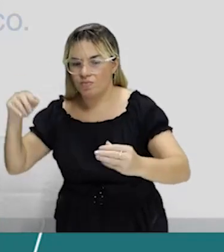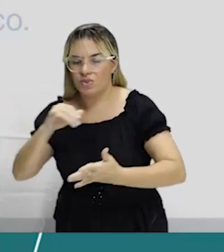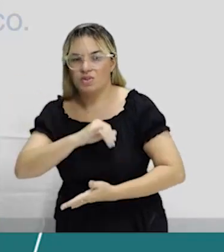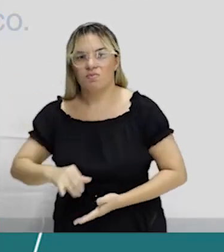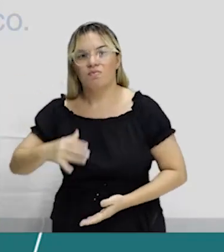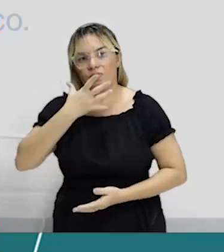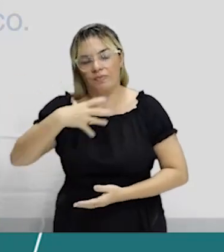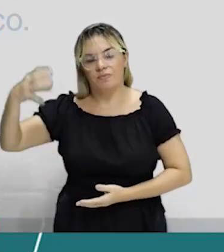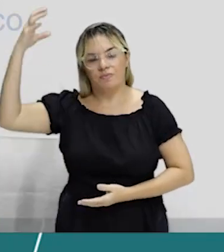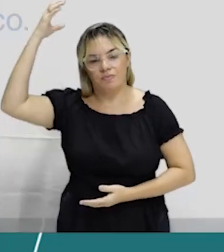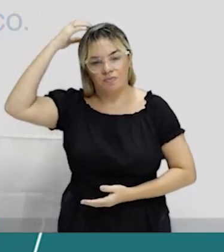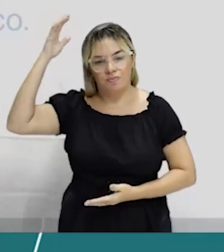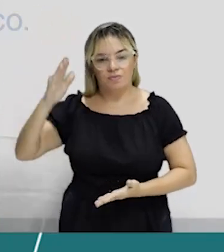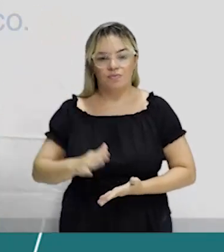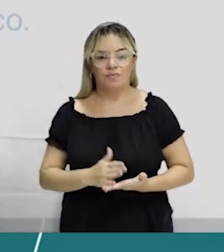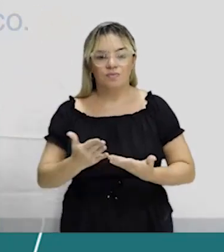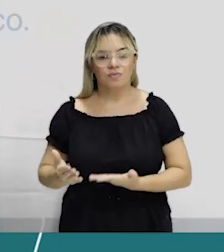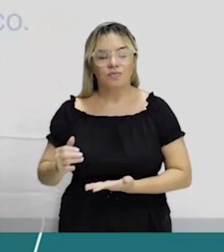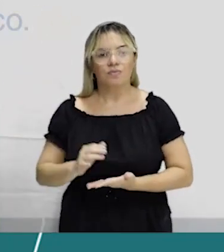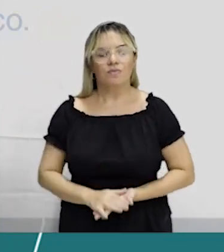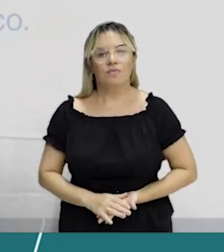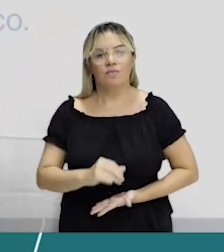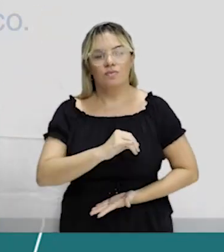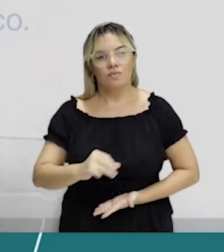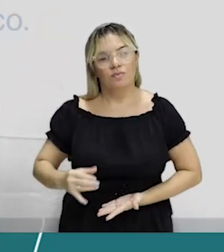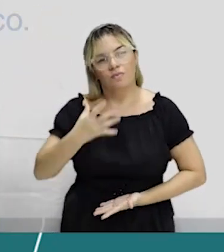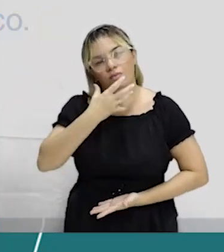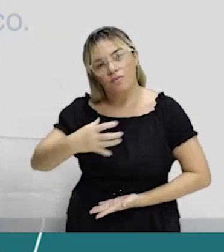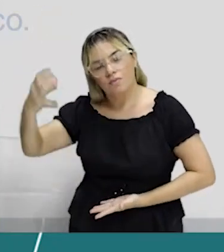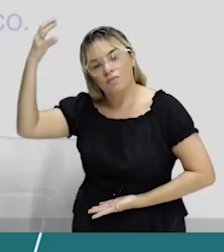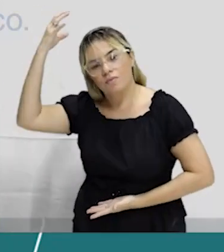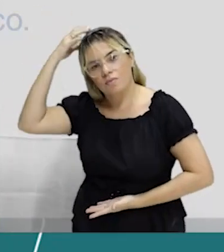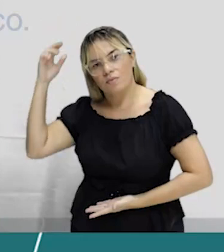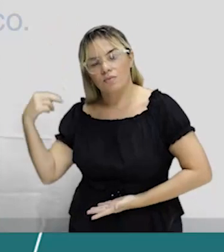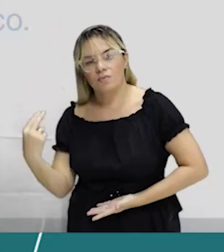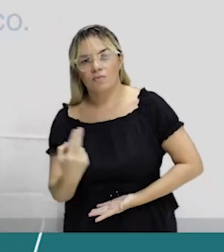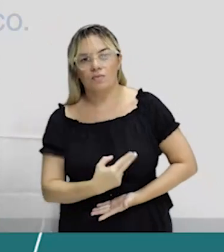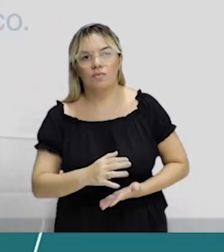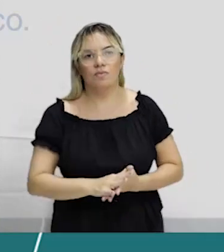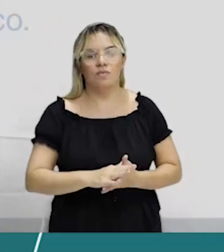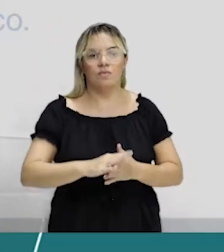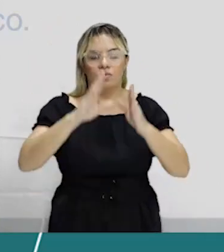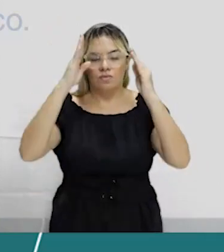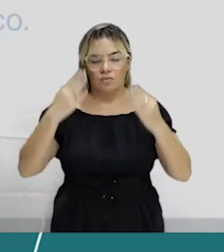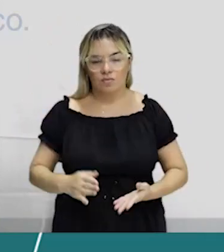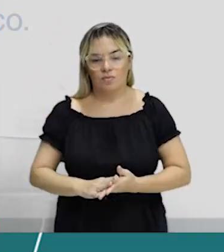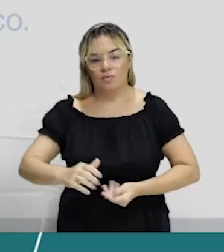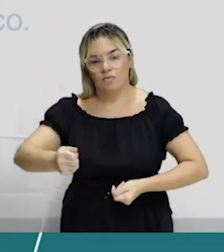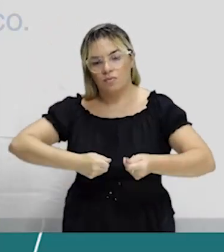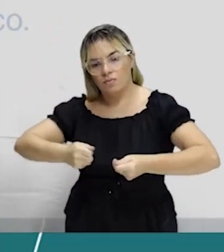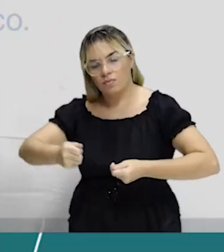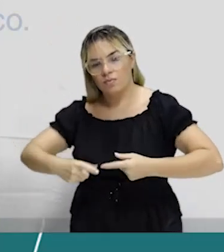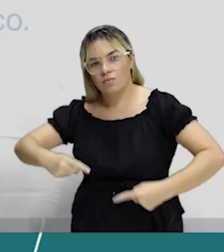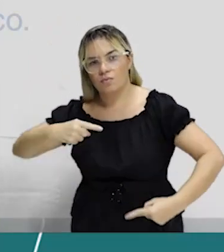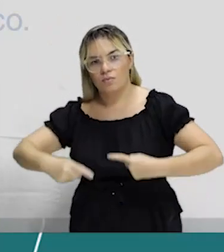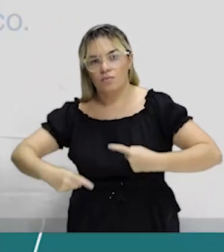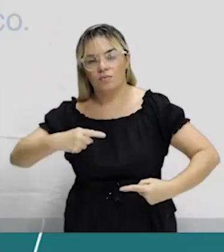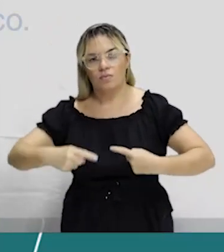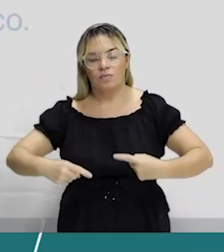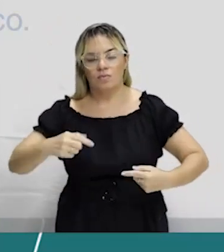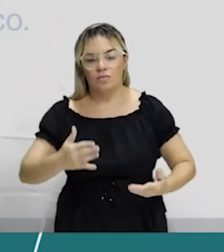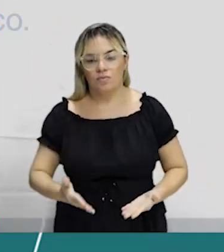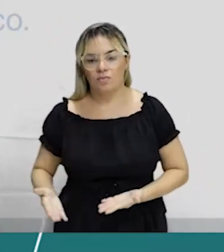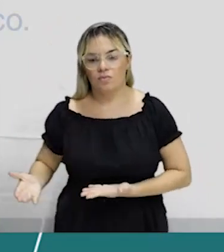império. Inclusive o império, se nós analisarmos a administração política desse império,